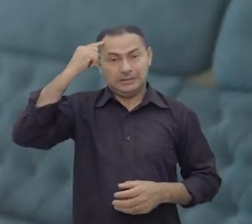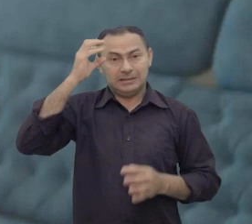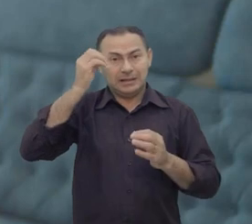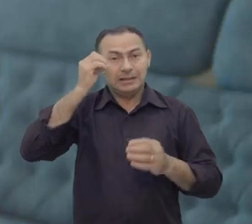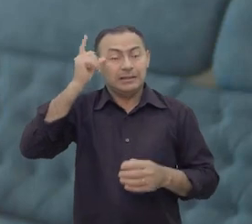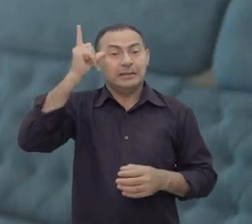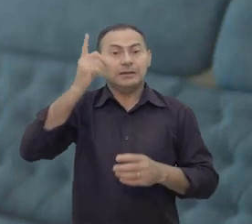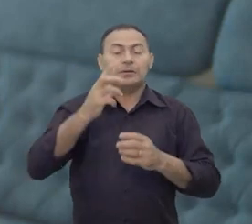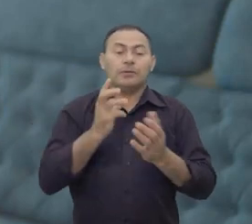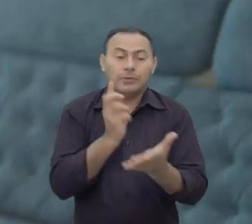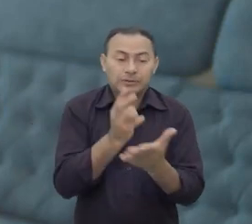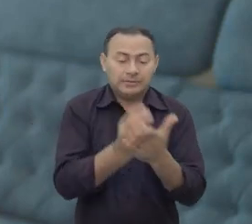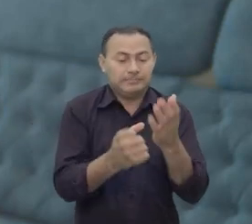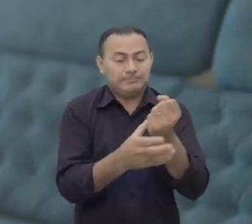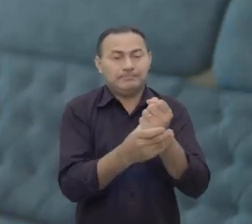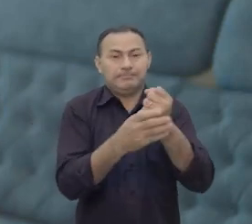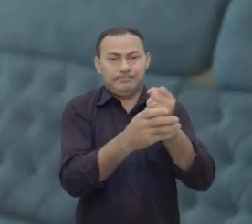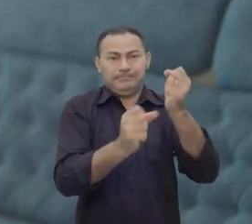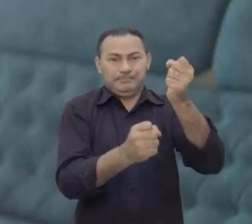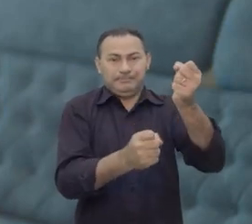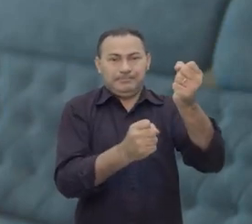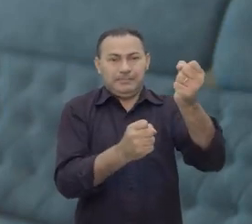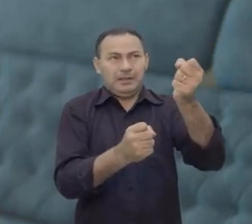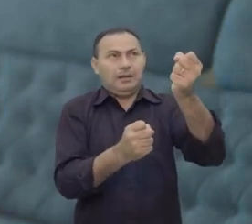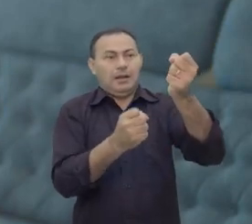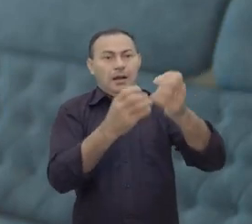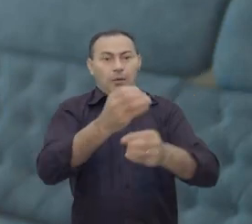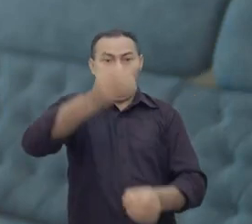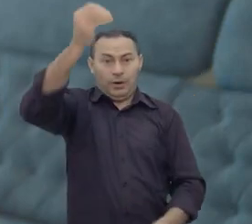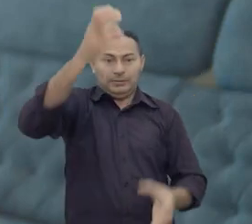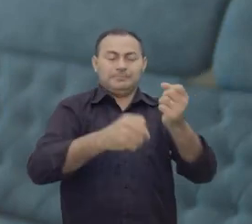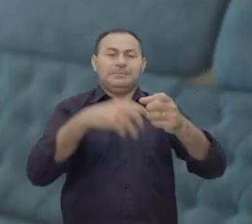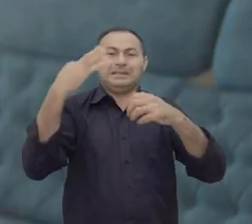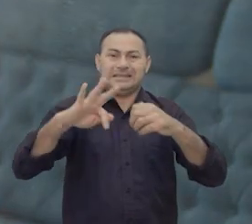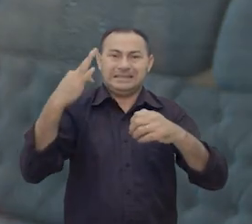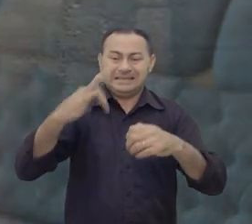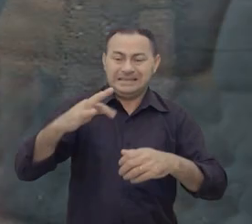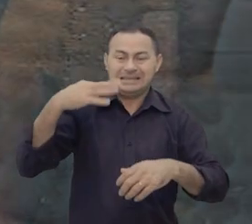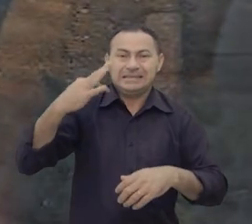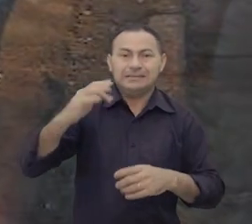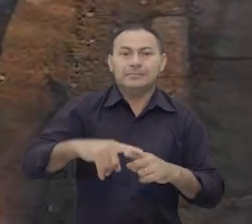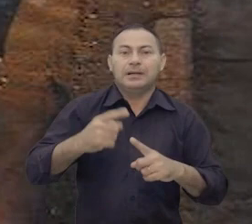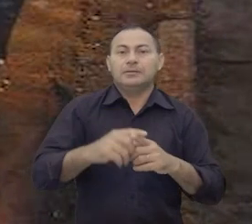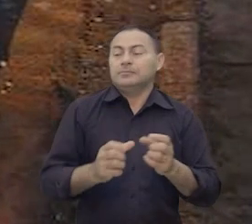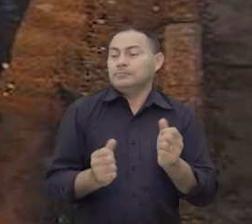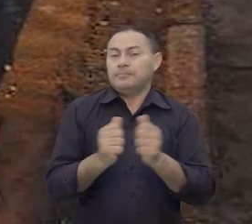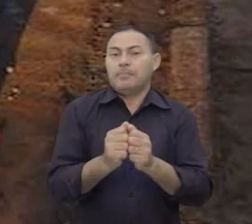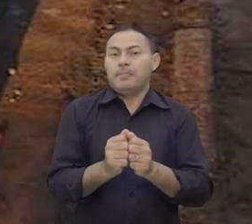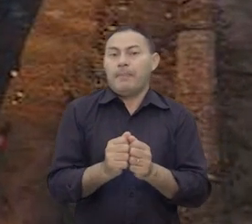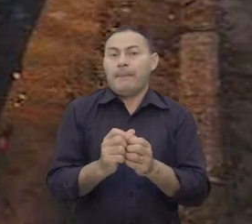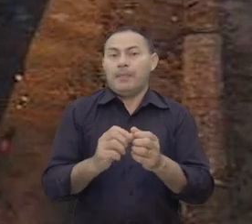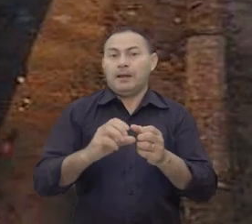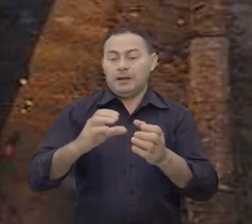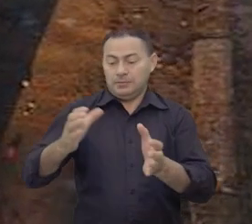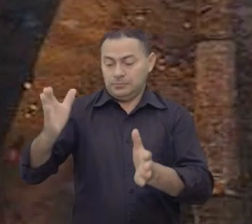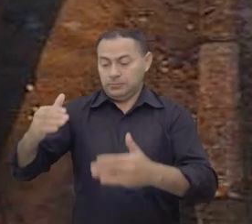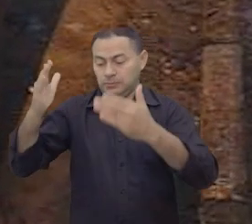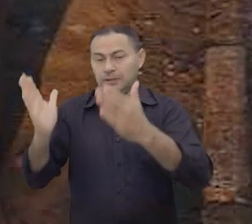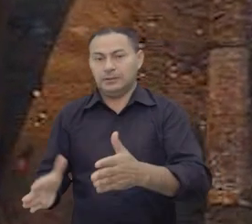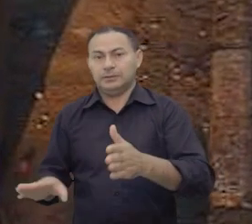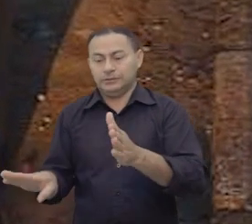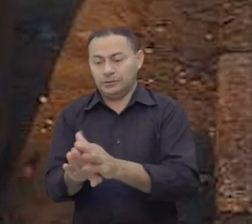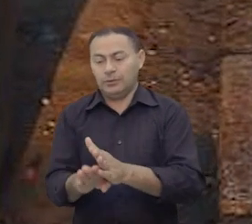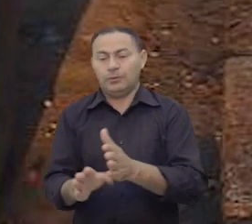presença de espírito e continuei segurando fortemente na corda, apesar da dor. Mas quase que simultaneamente, a caçamba